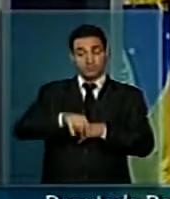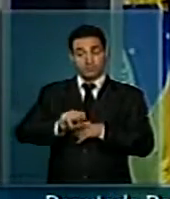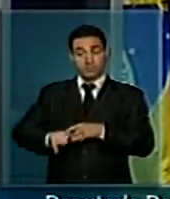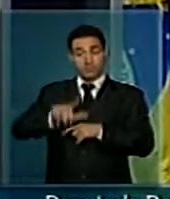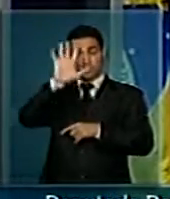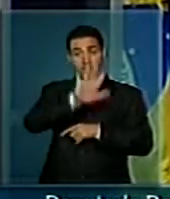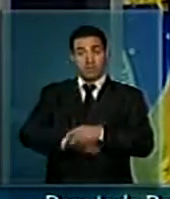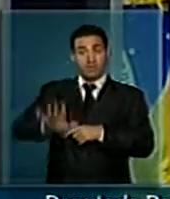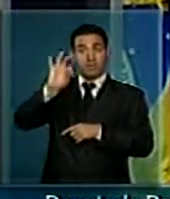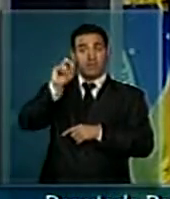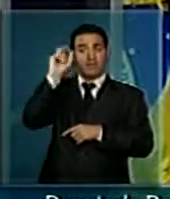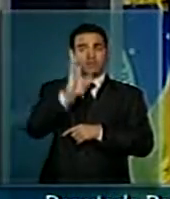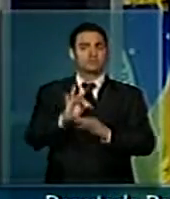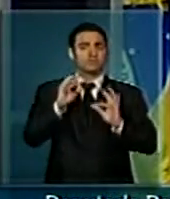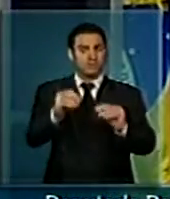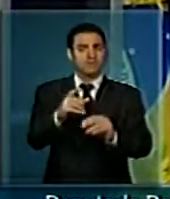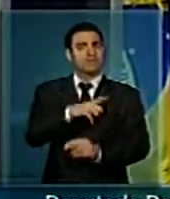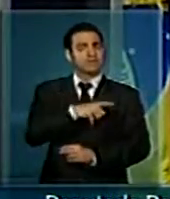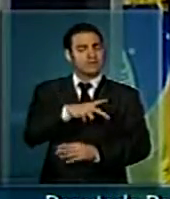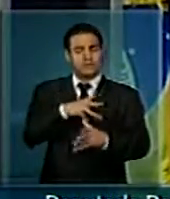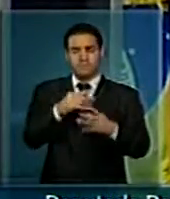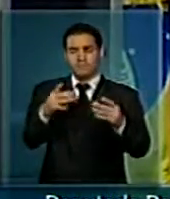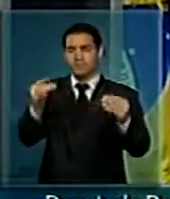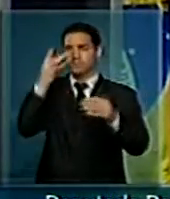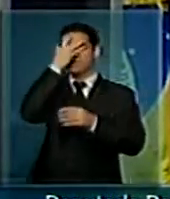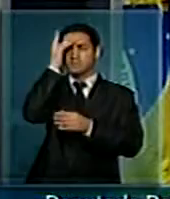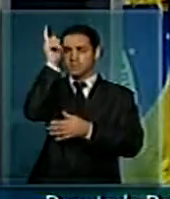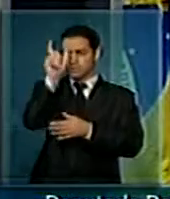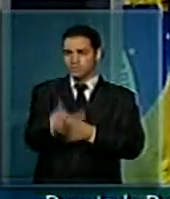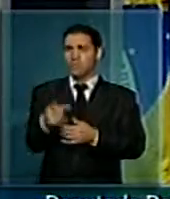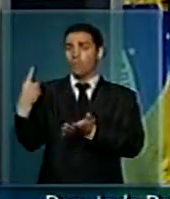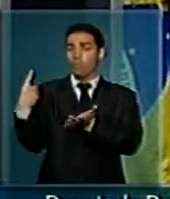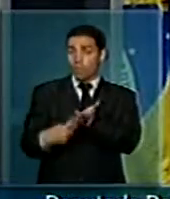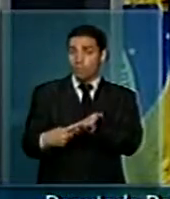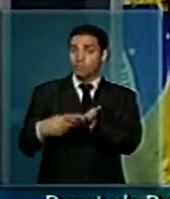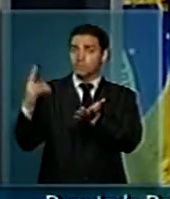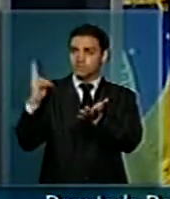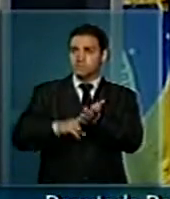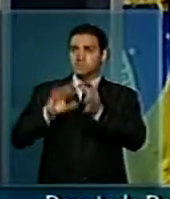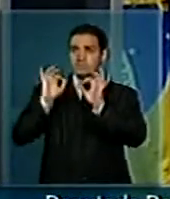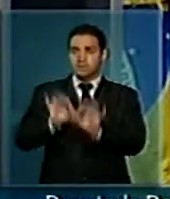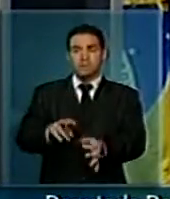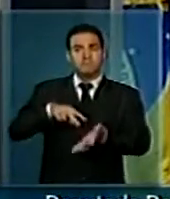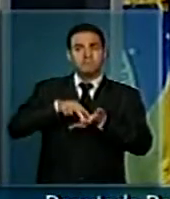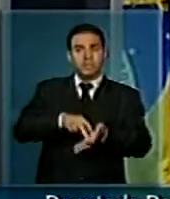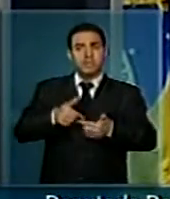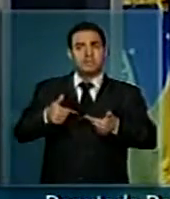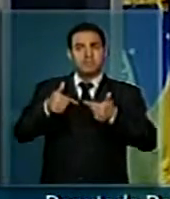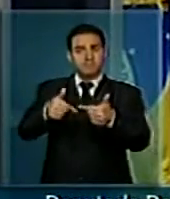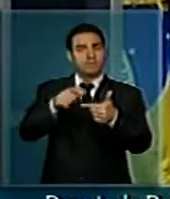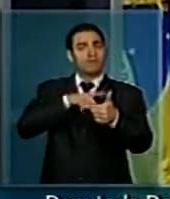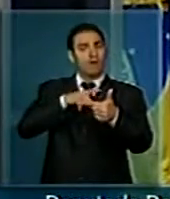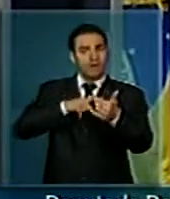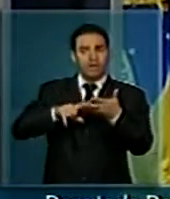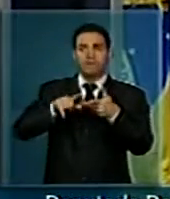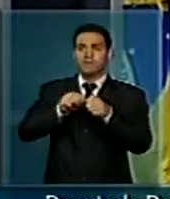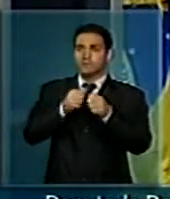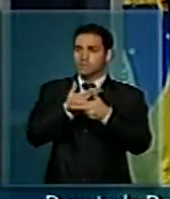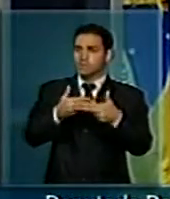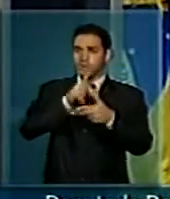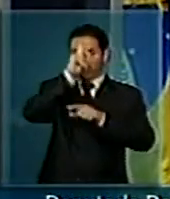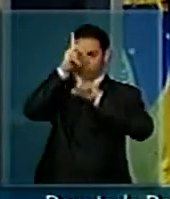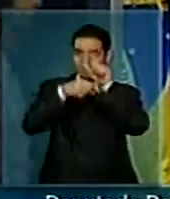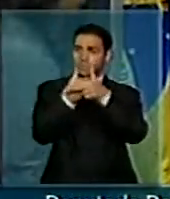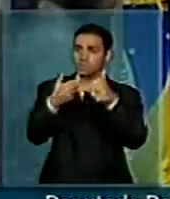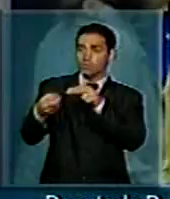país tem muita gente comprometida, protagonizando grandes iniciativas que